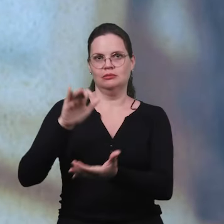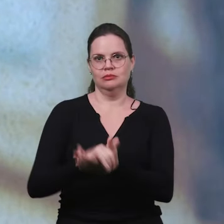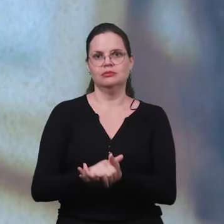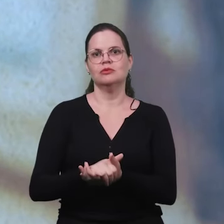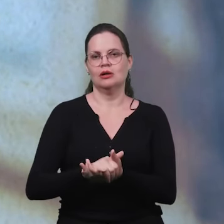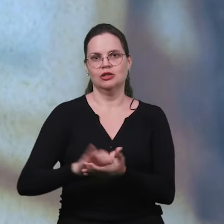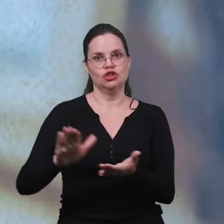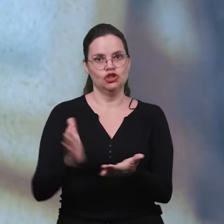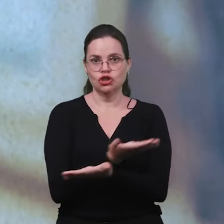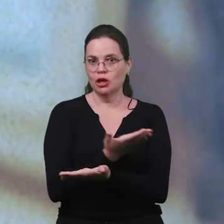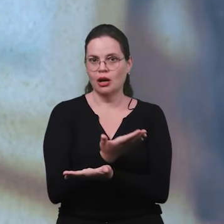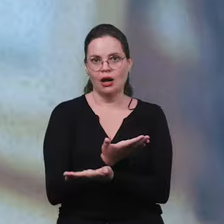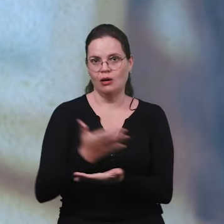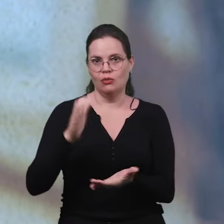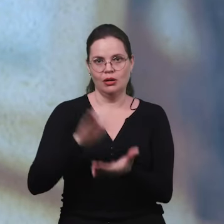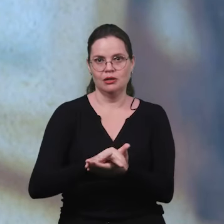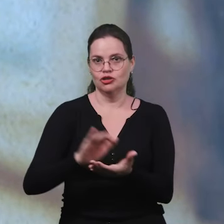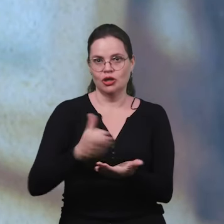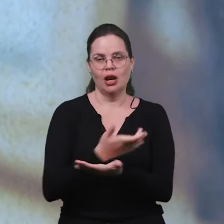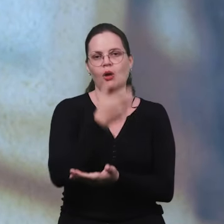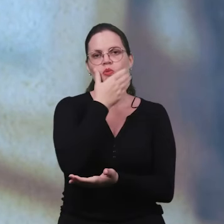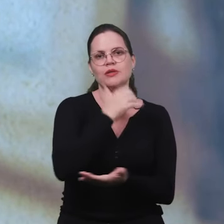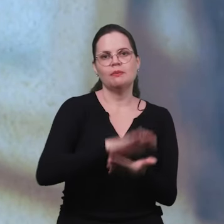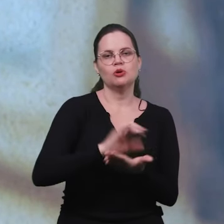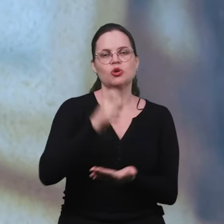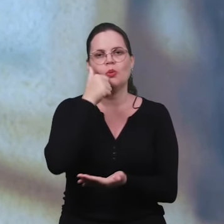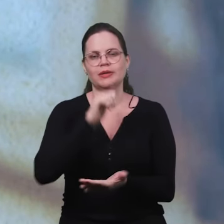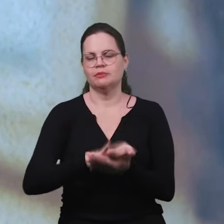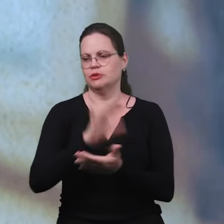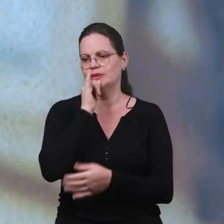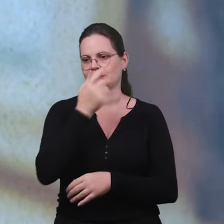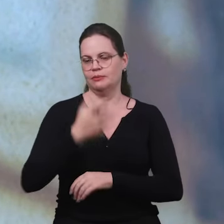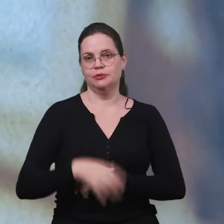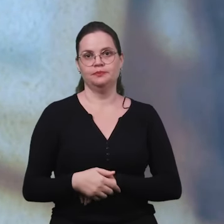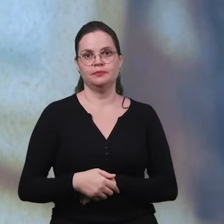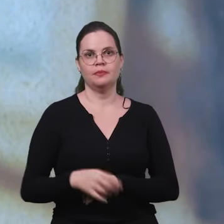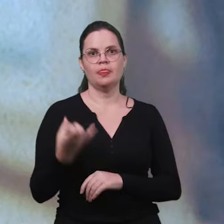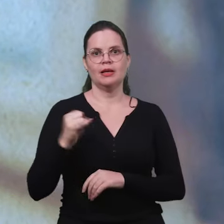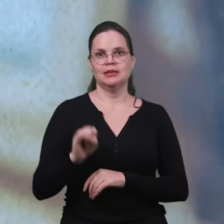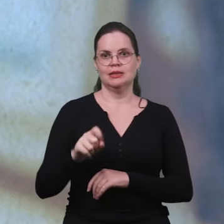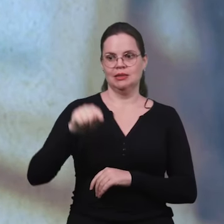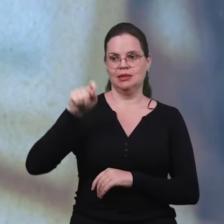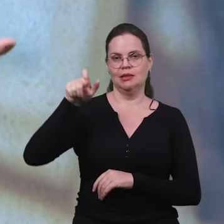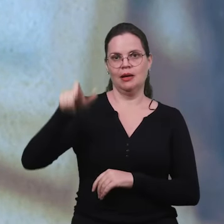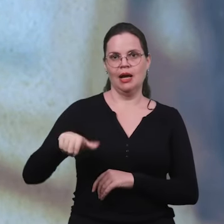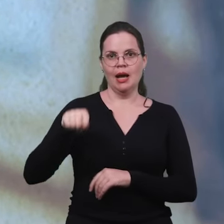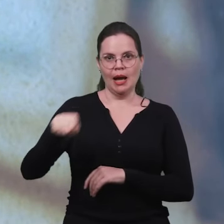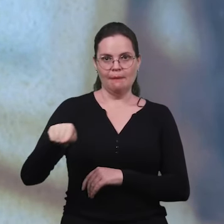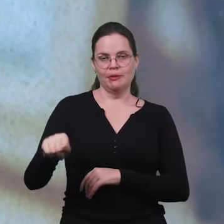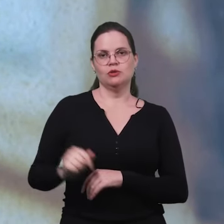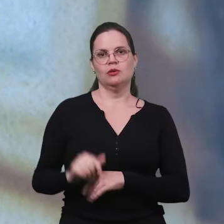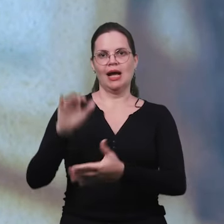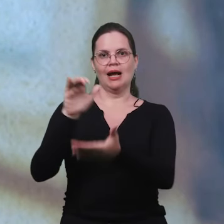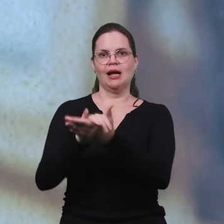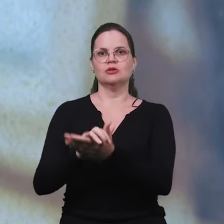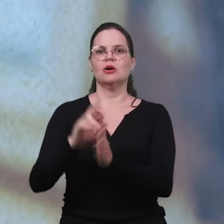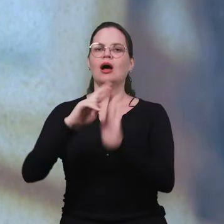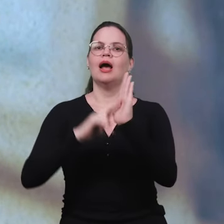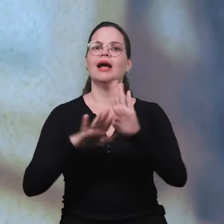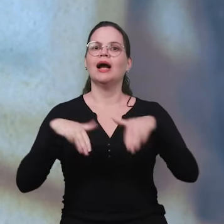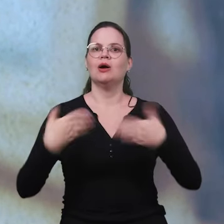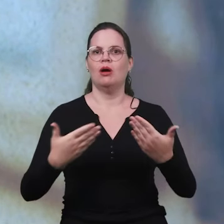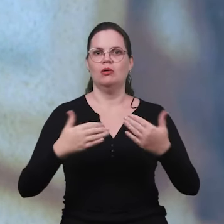polêmico. É muito polêmico. Então, isso vai impactar, por exemplo, se uma pessoa ela é casada pela separação total de bens, né?